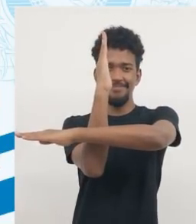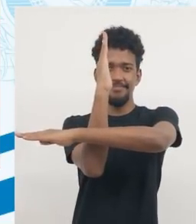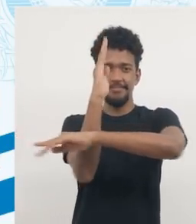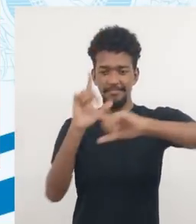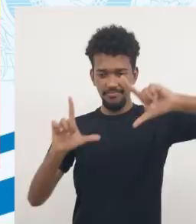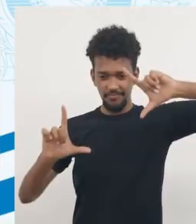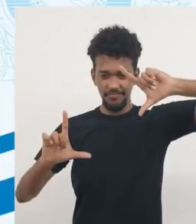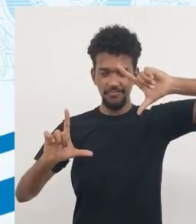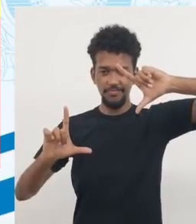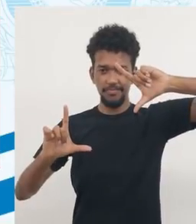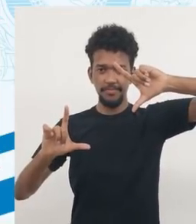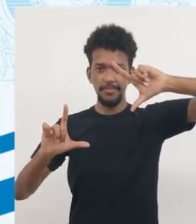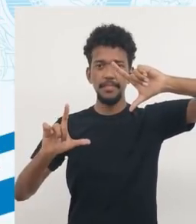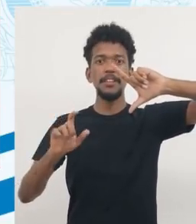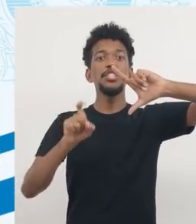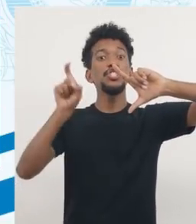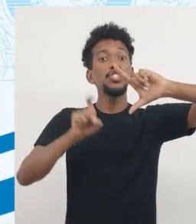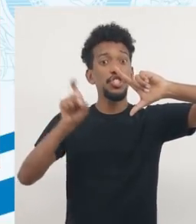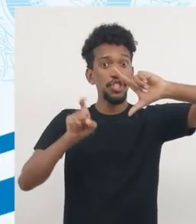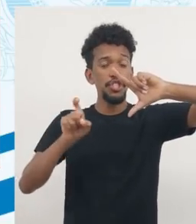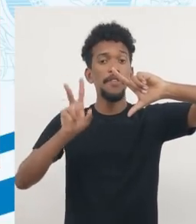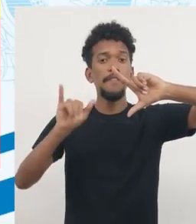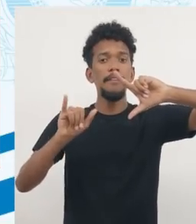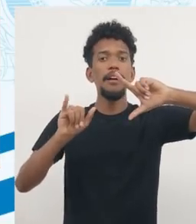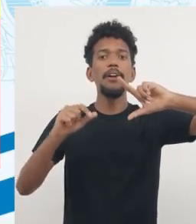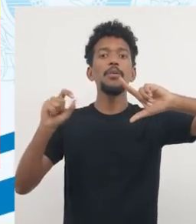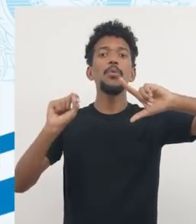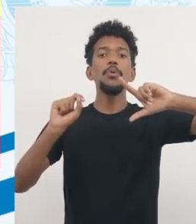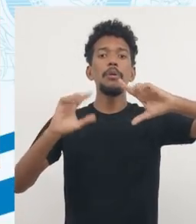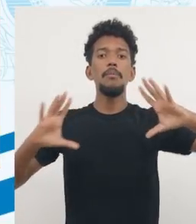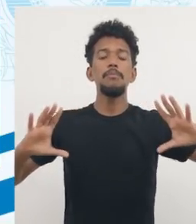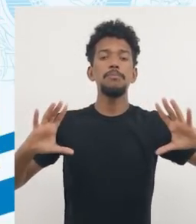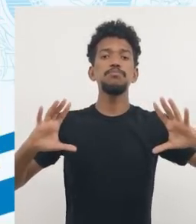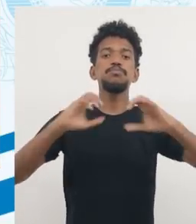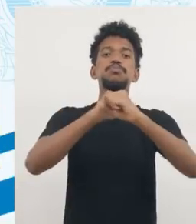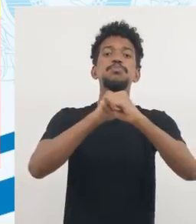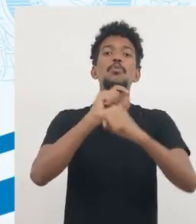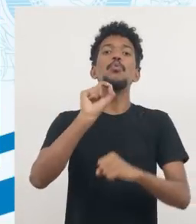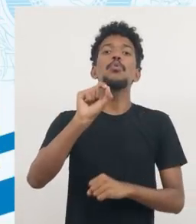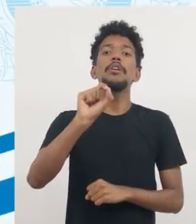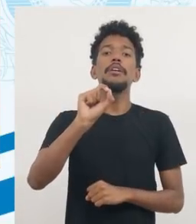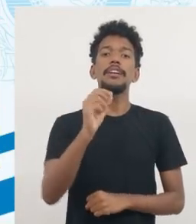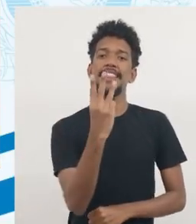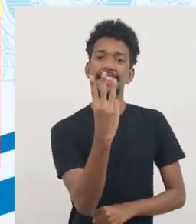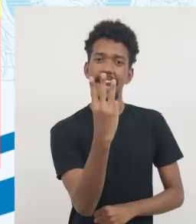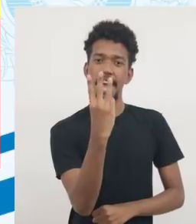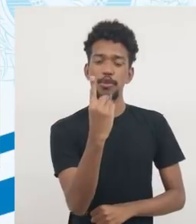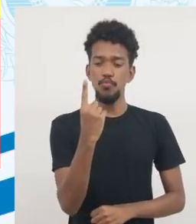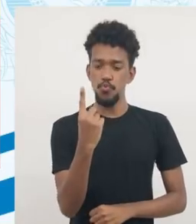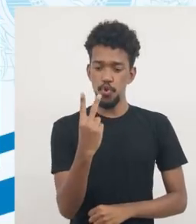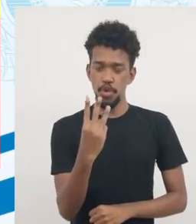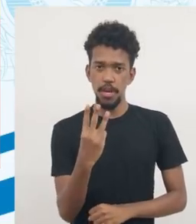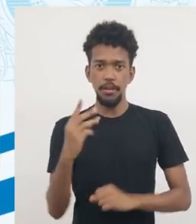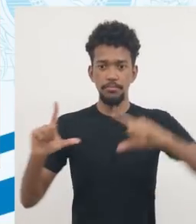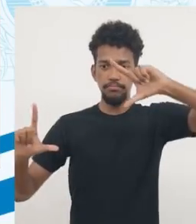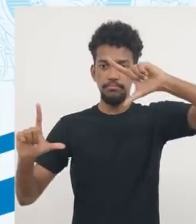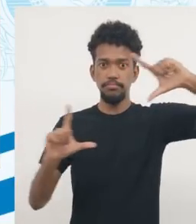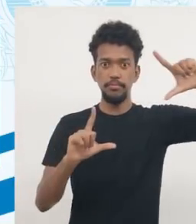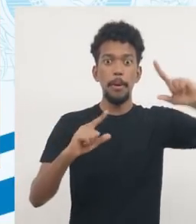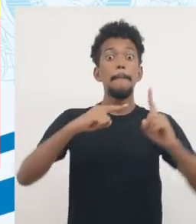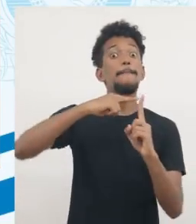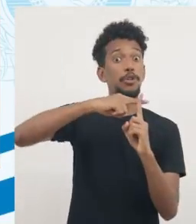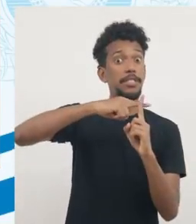onde o elemento x vai sofrer um acréscimo de 3